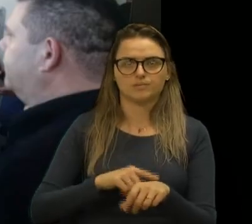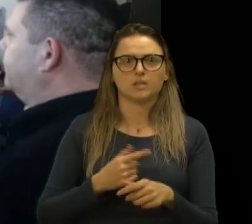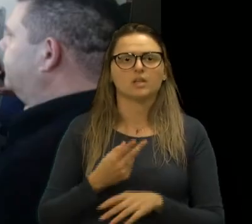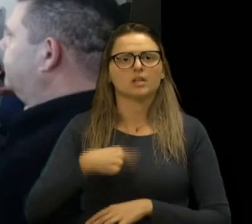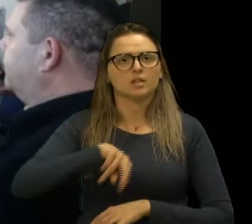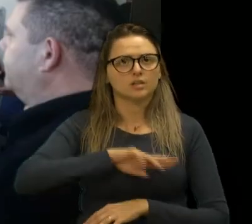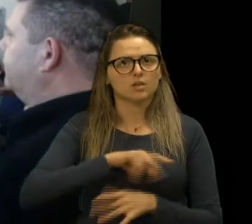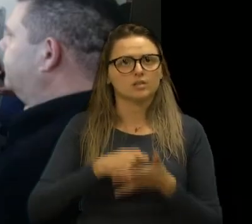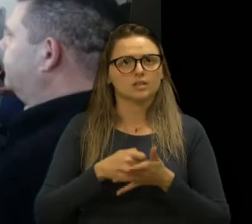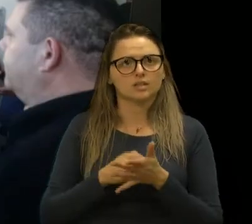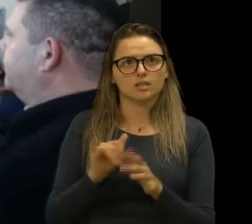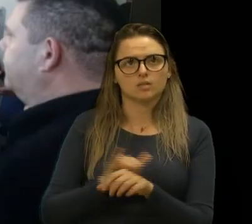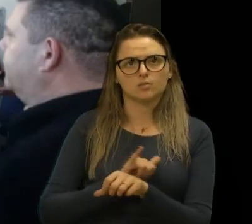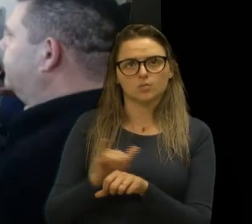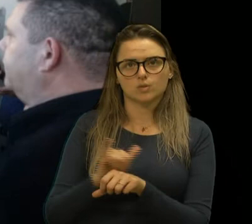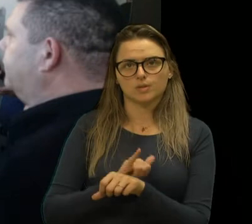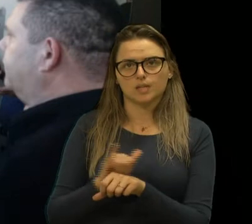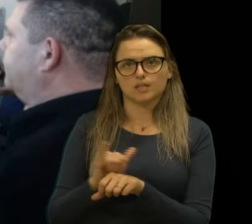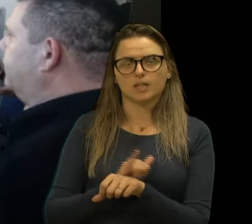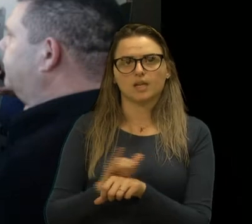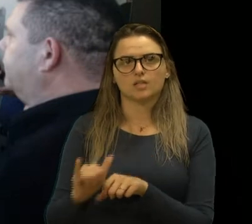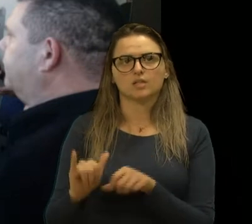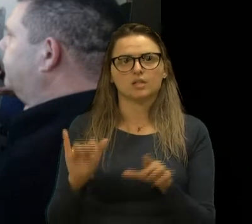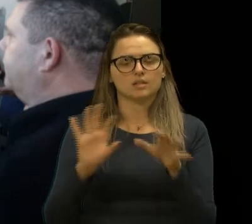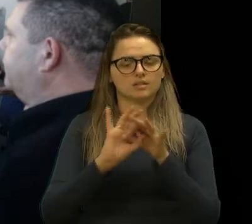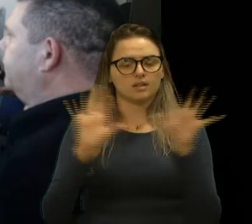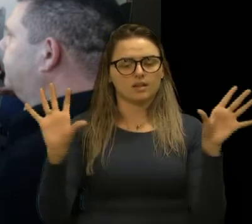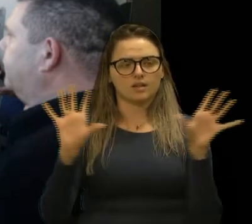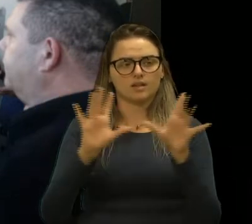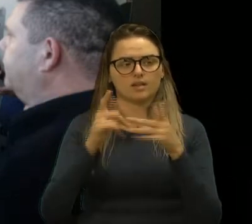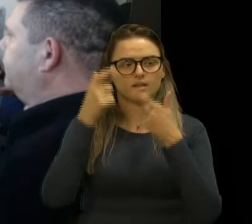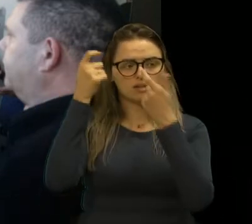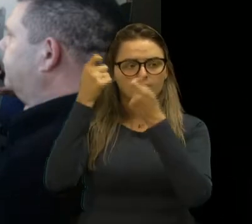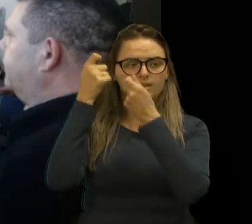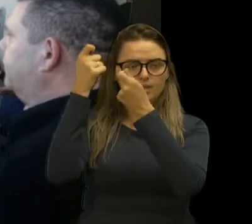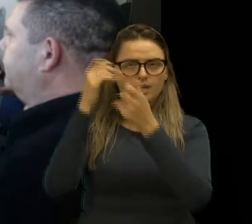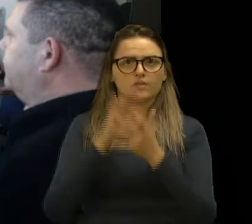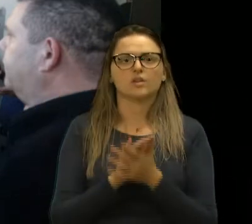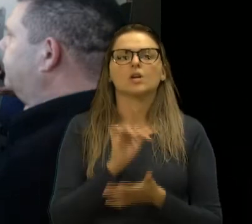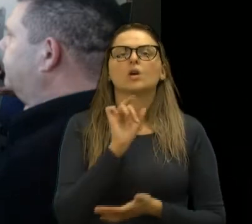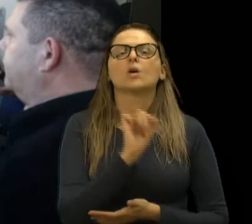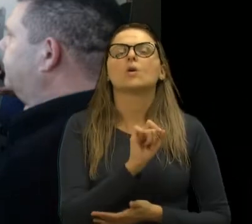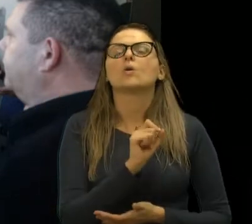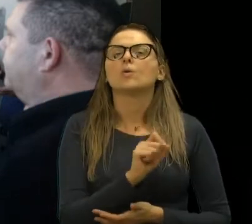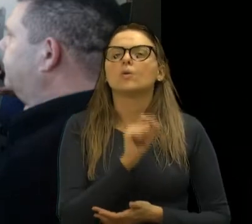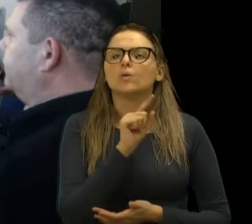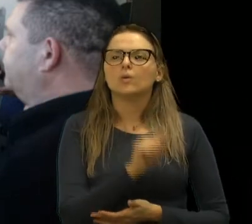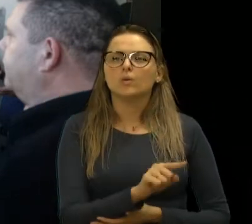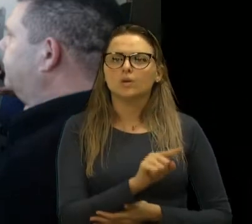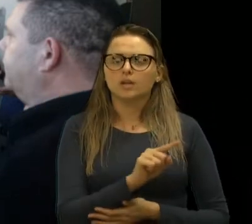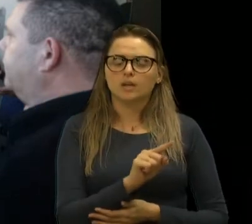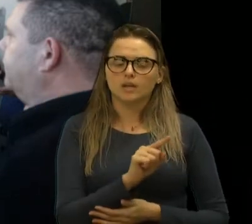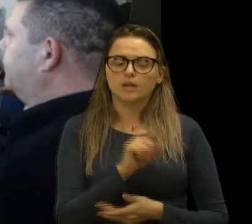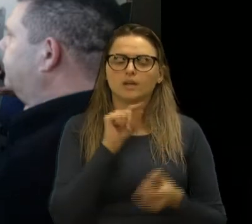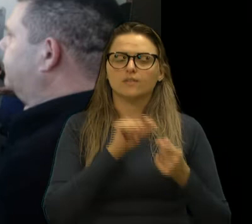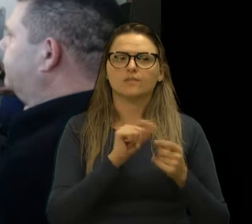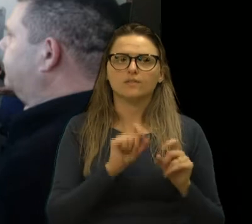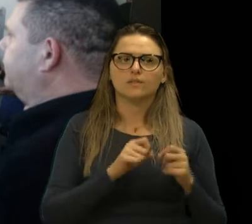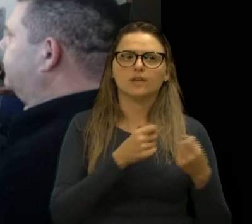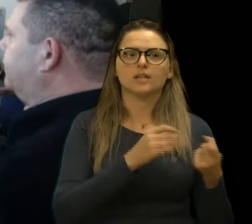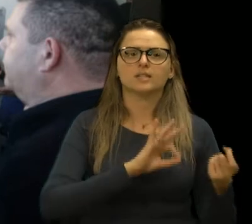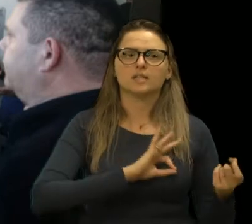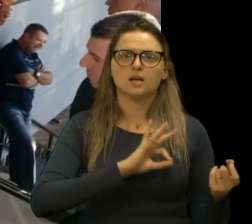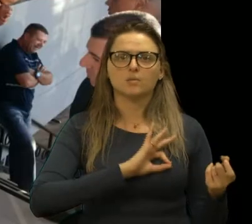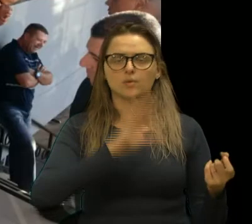o direito da livre manifestação qual foi a afronta que eles fizeram guardas municipais naquela